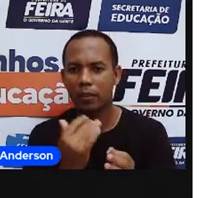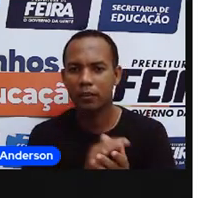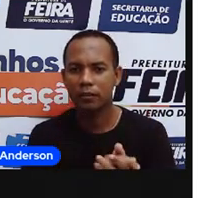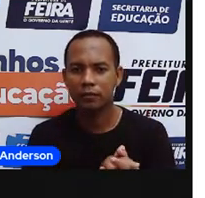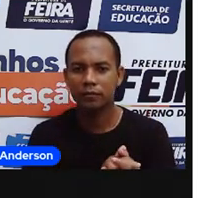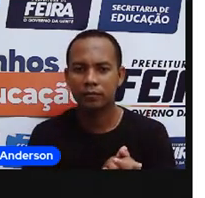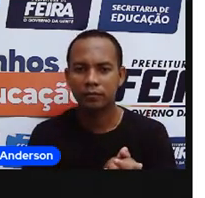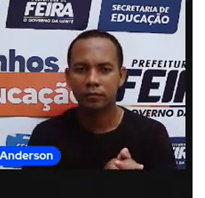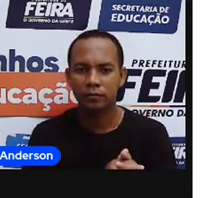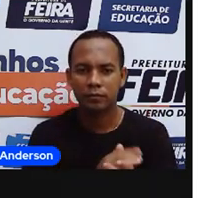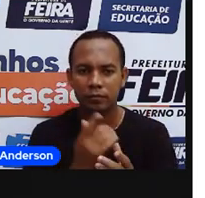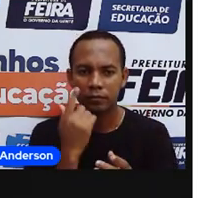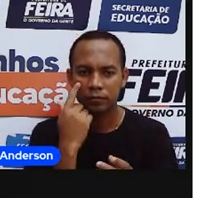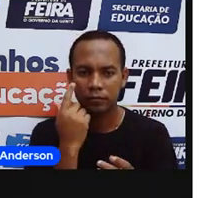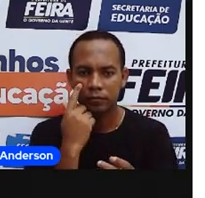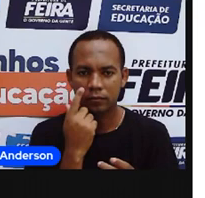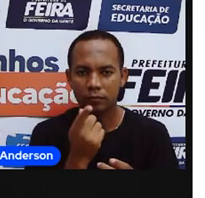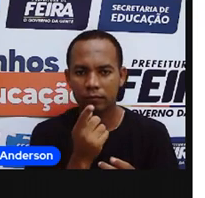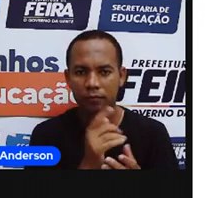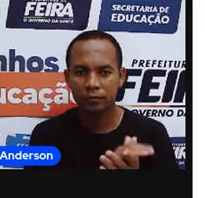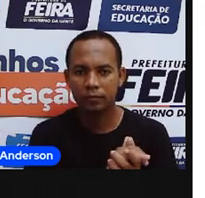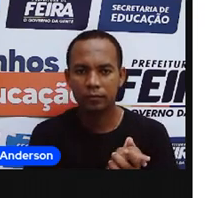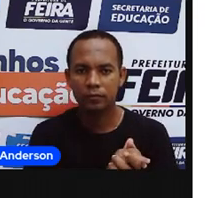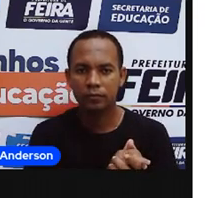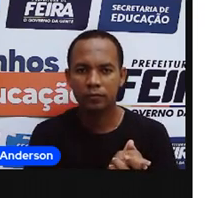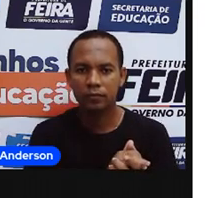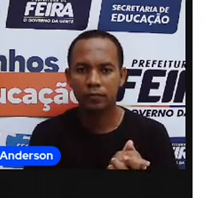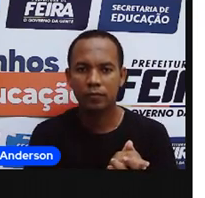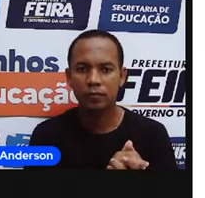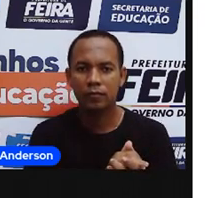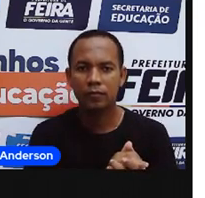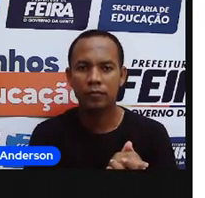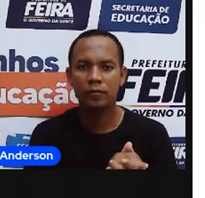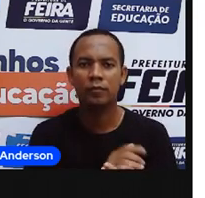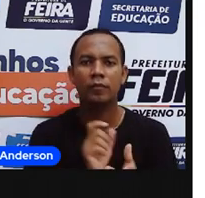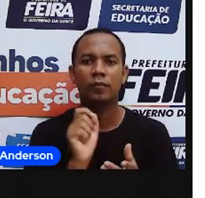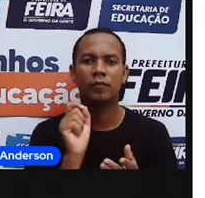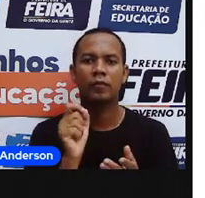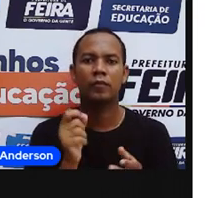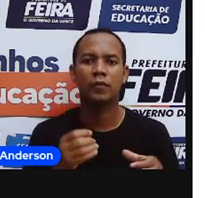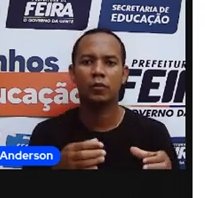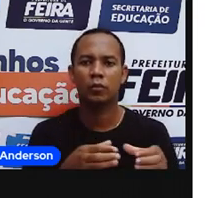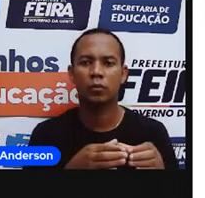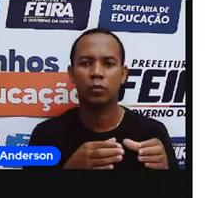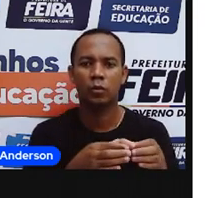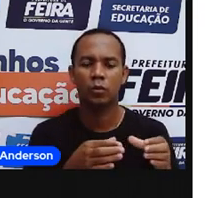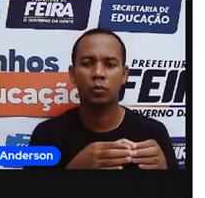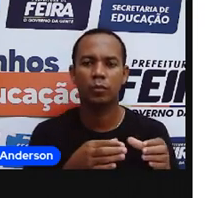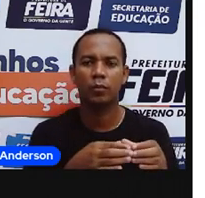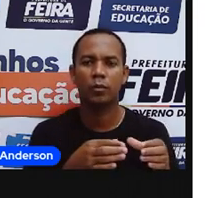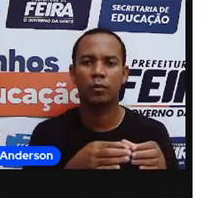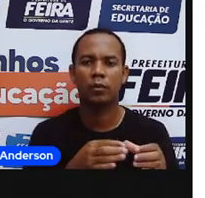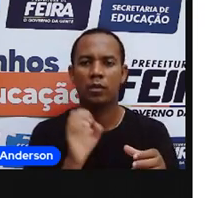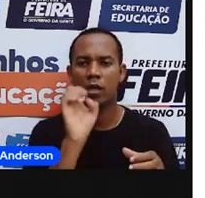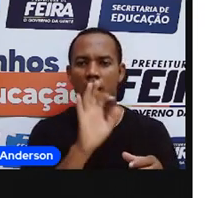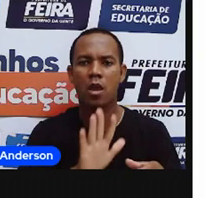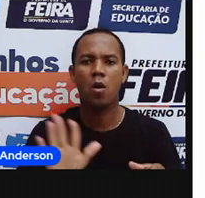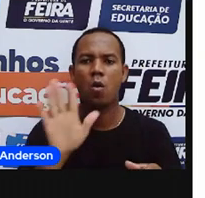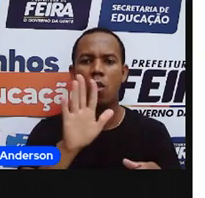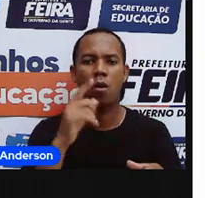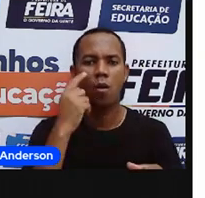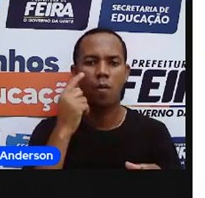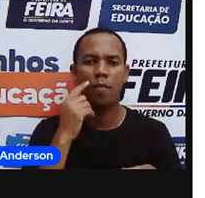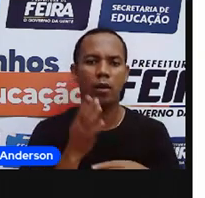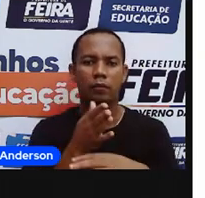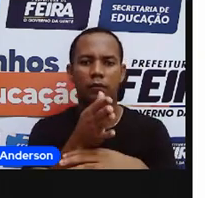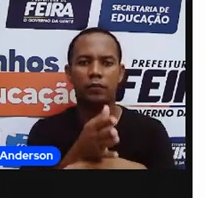com a massa, né, da mandioca. Bom, mesmo com influências trazidas pelos europeus, a maior parte da gastronomia